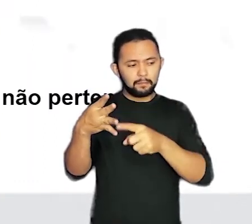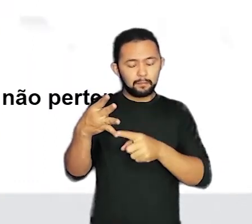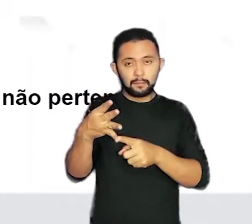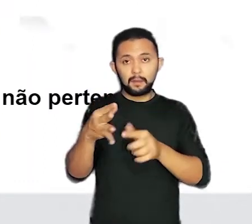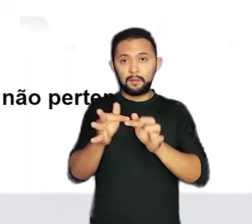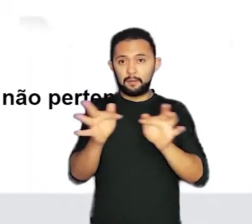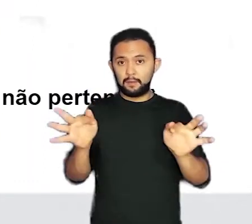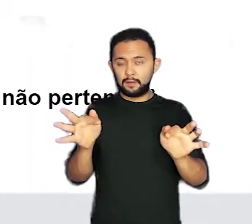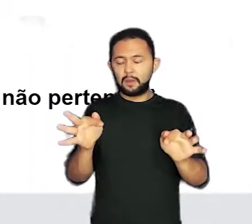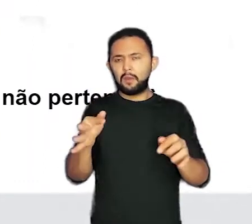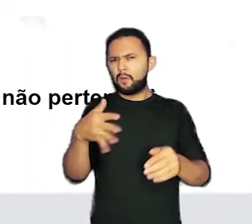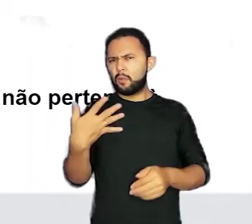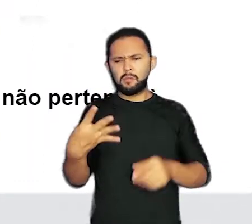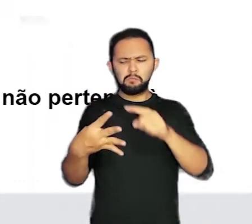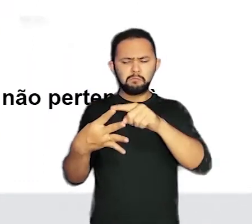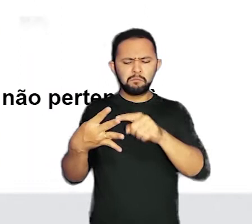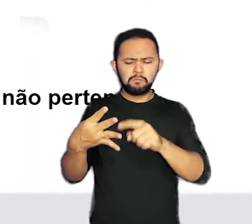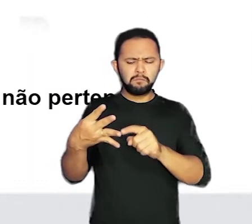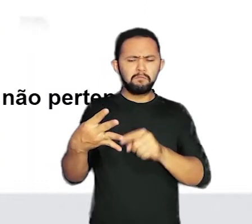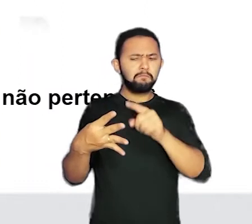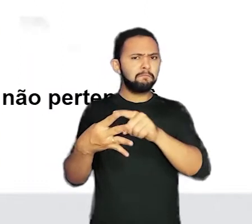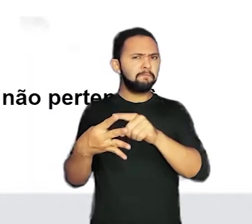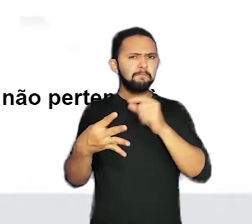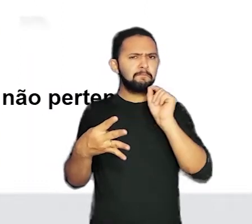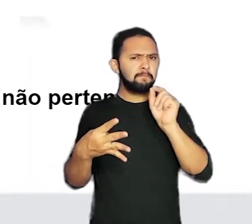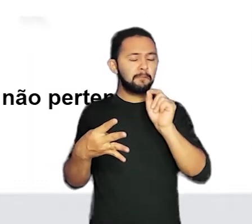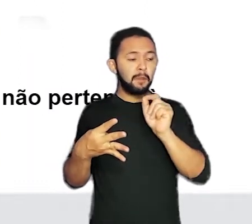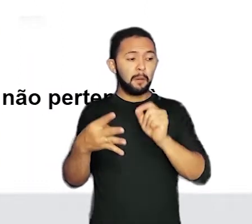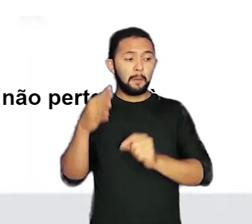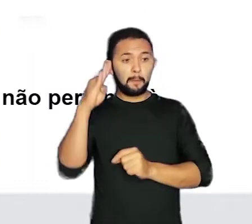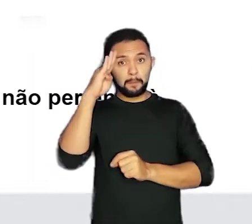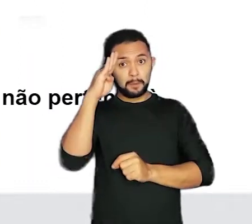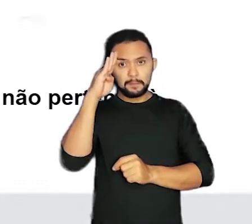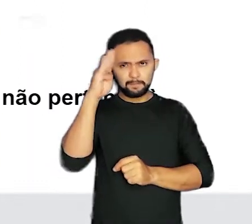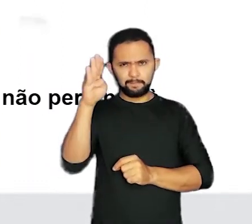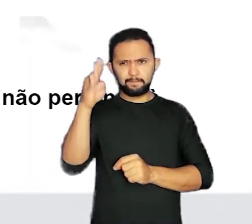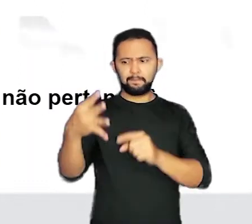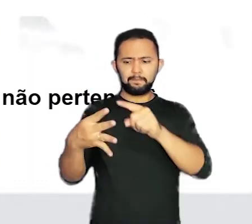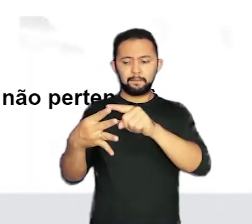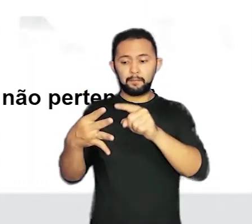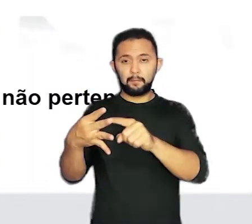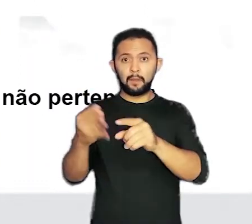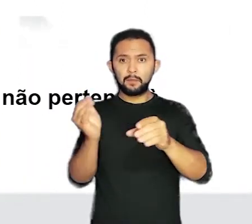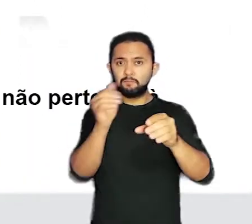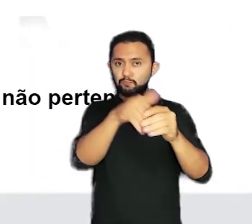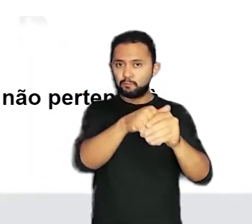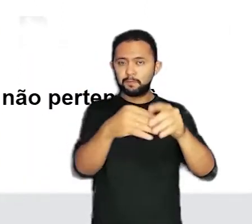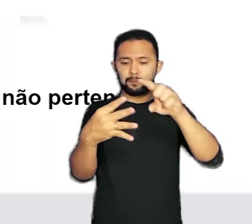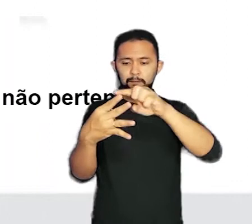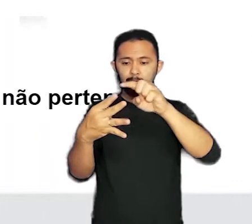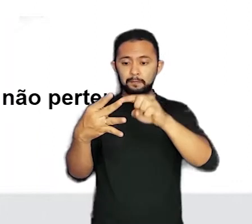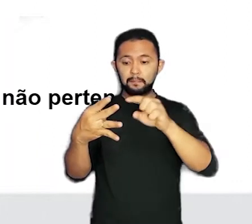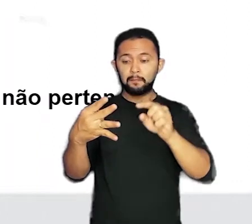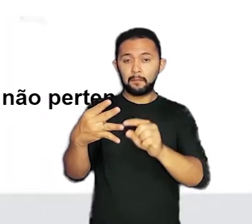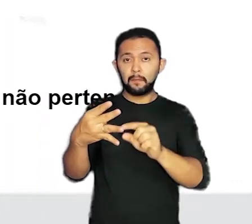oracionais. Quais são esses termos oracionais? São os termos essenciais, os termos integrantes,